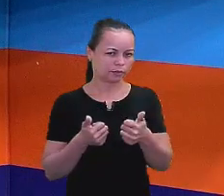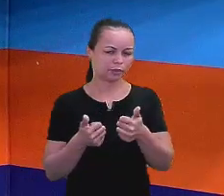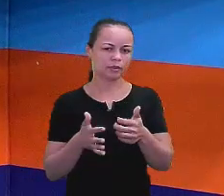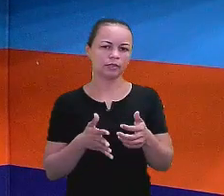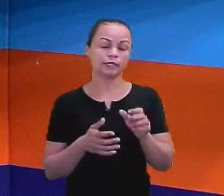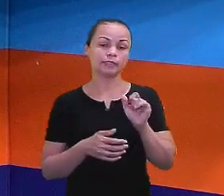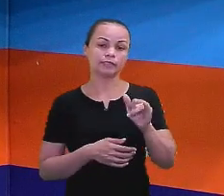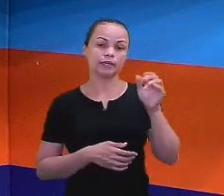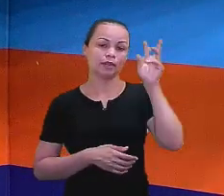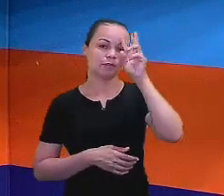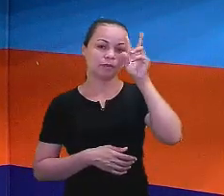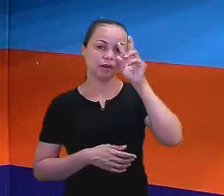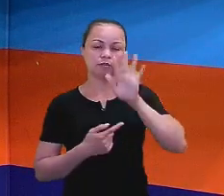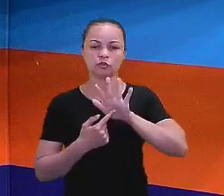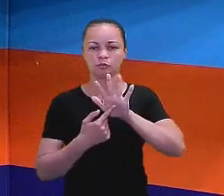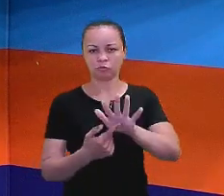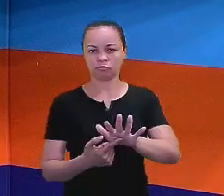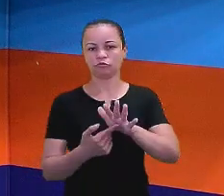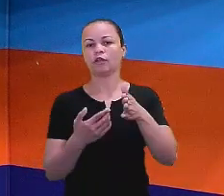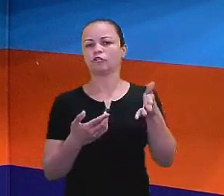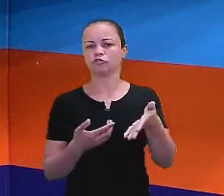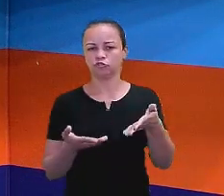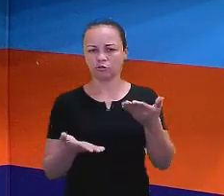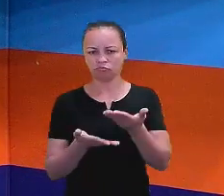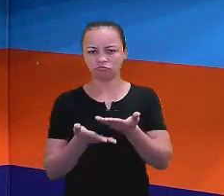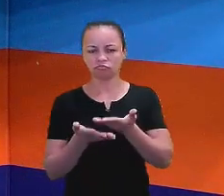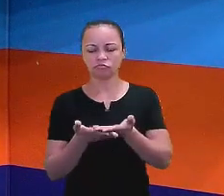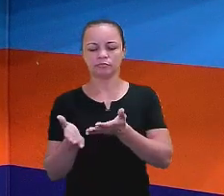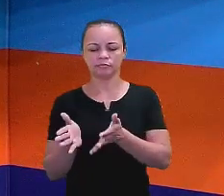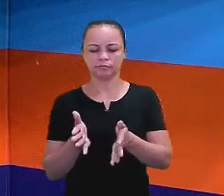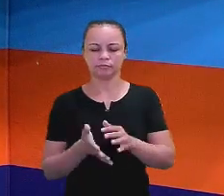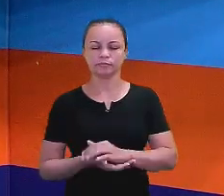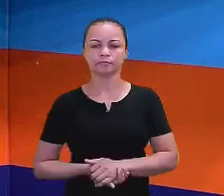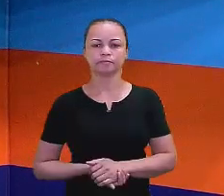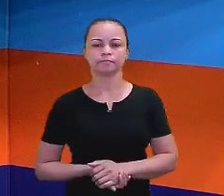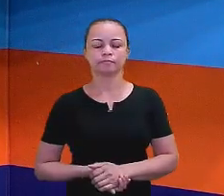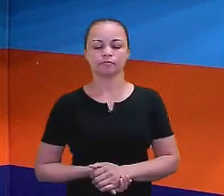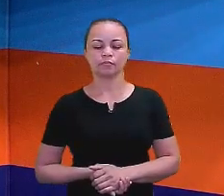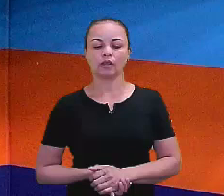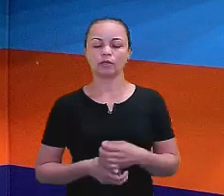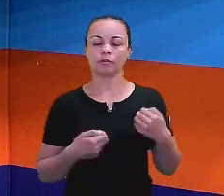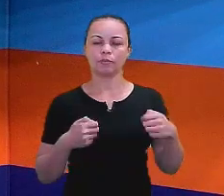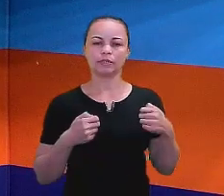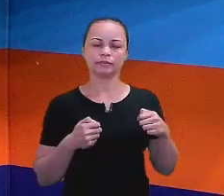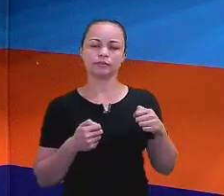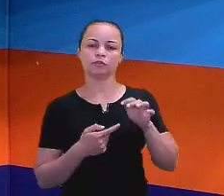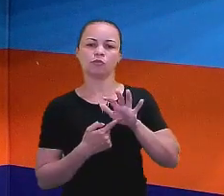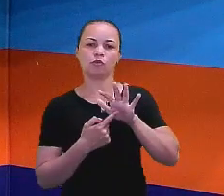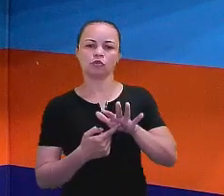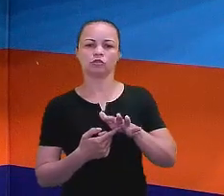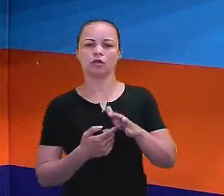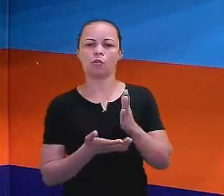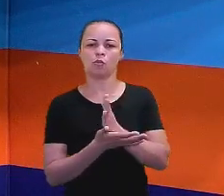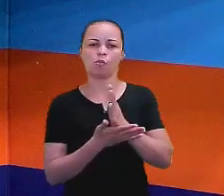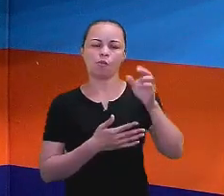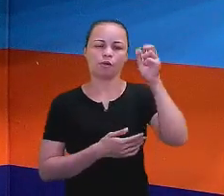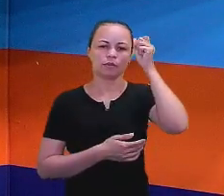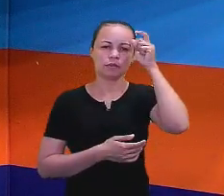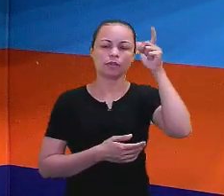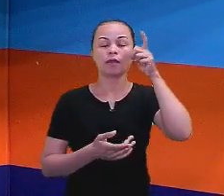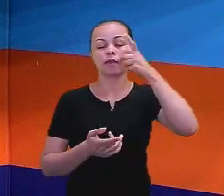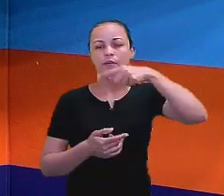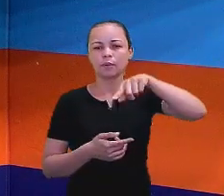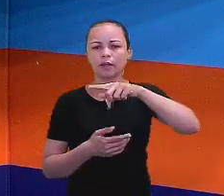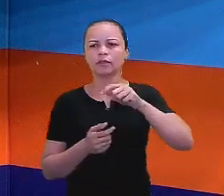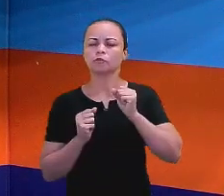gente lembrar, eu já trouxe isso aqui. Eu estou retomando para a gente ampliar. Então, eu preciso trazer algumas ideias para que a gente possa